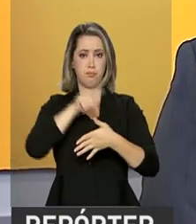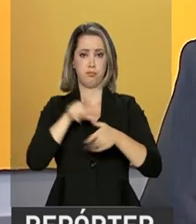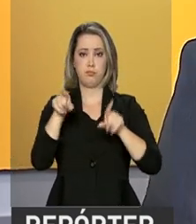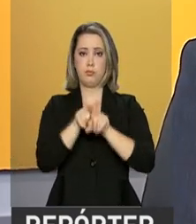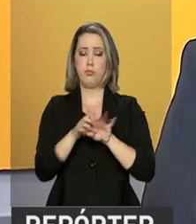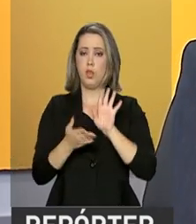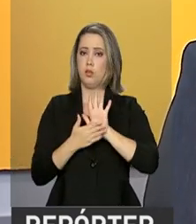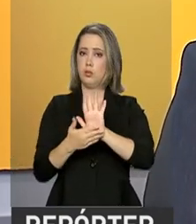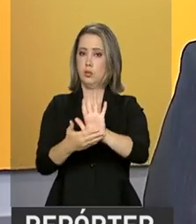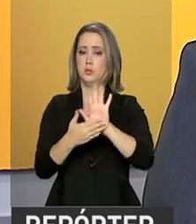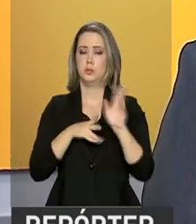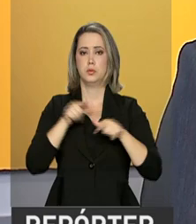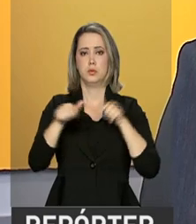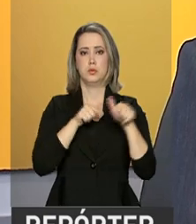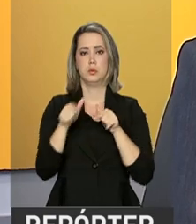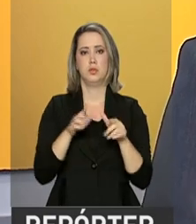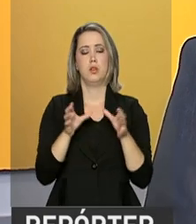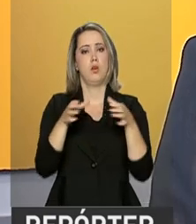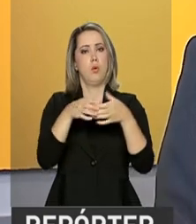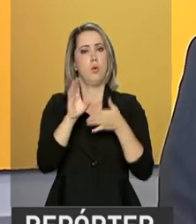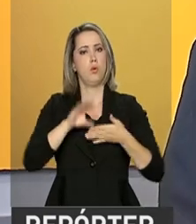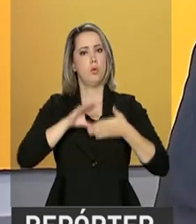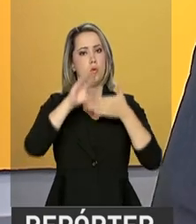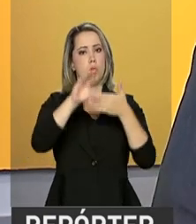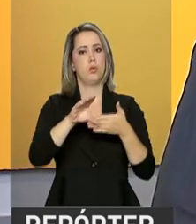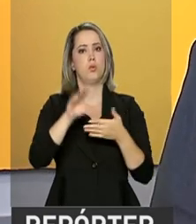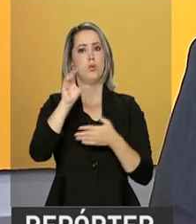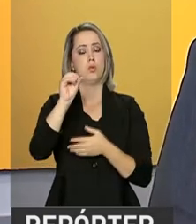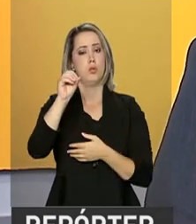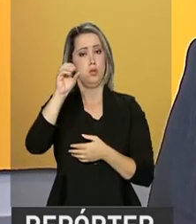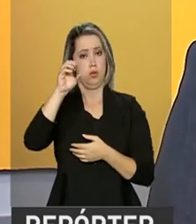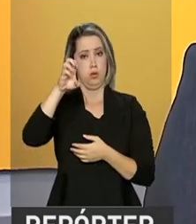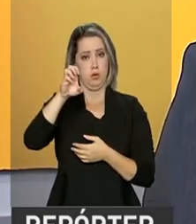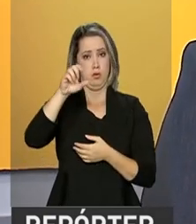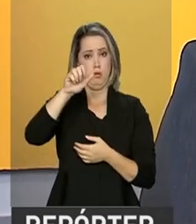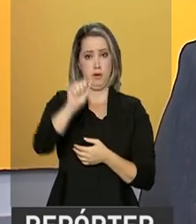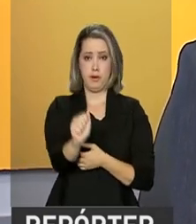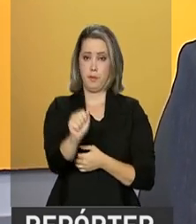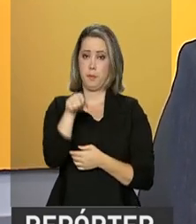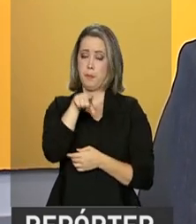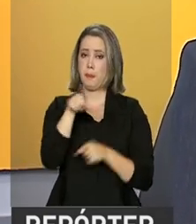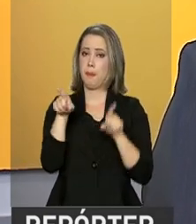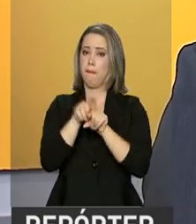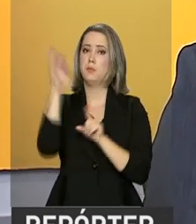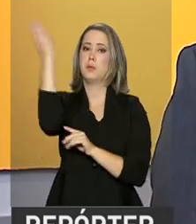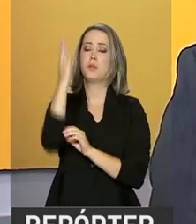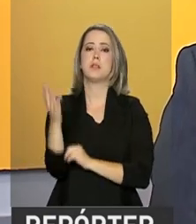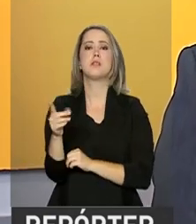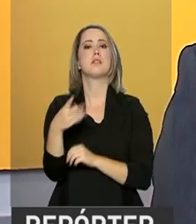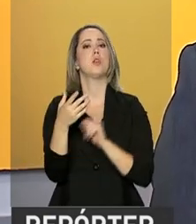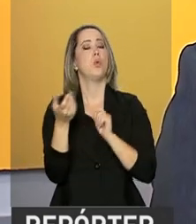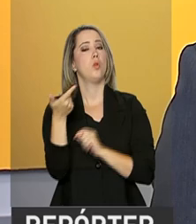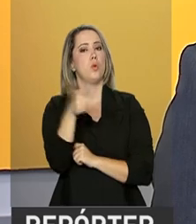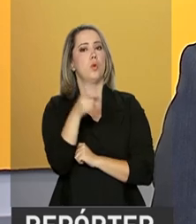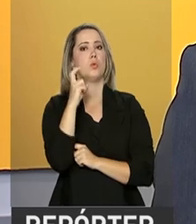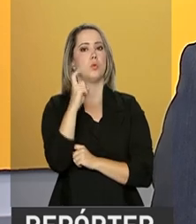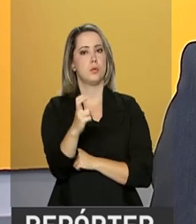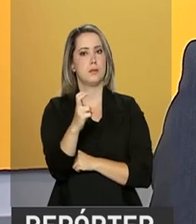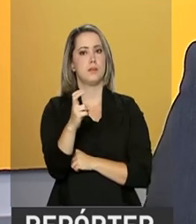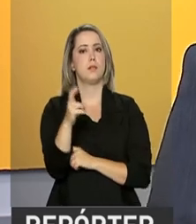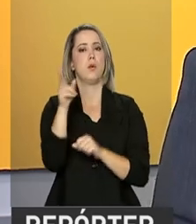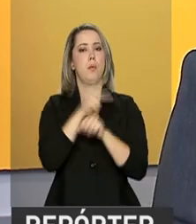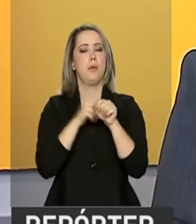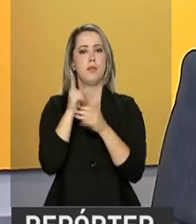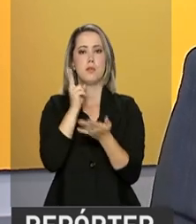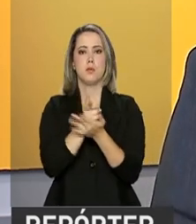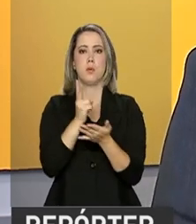trabalho ao Conselho da Organização dos Estados Americanos. Além do Brasil, candidatos de outros 5 países fizeram o mesmo.